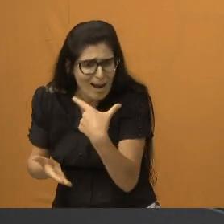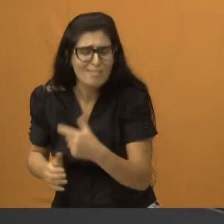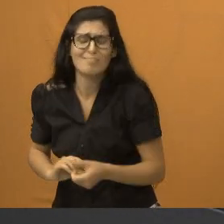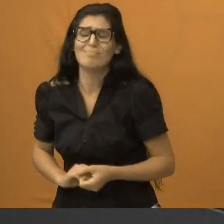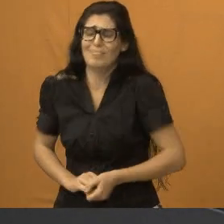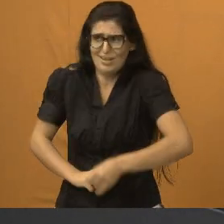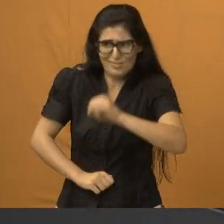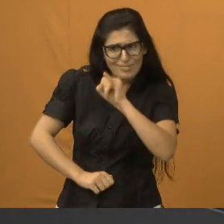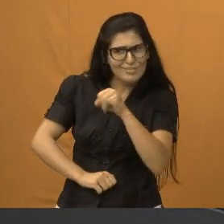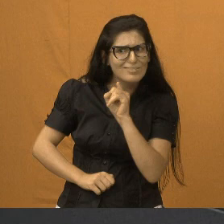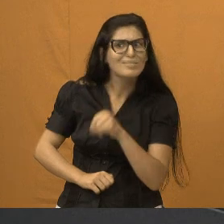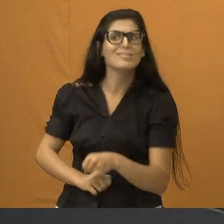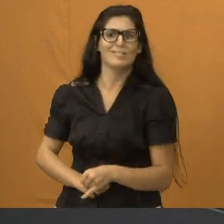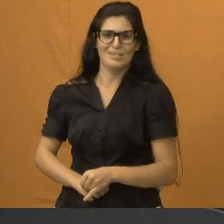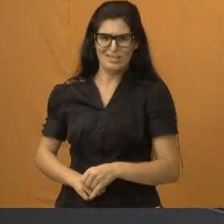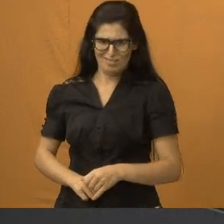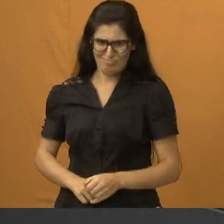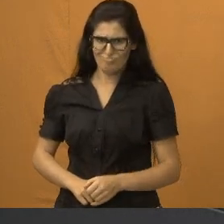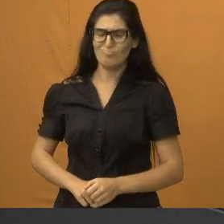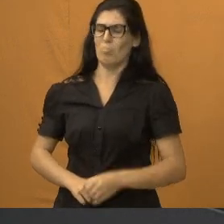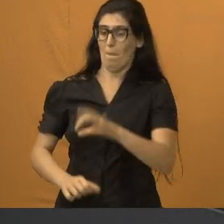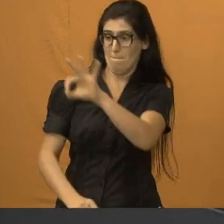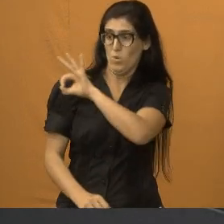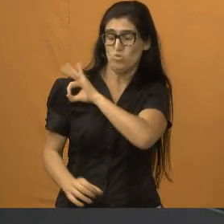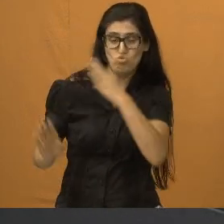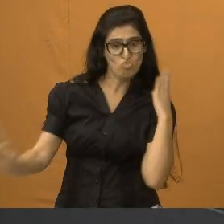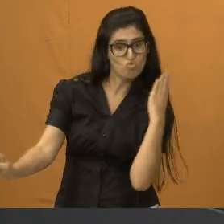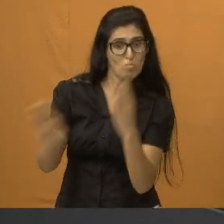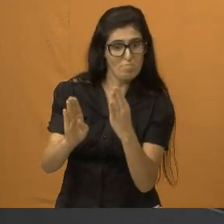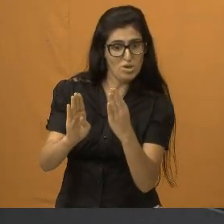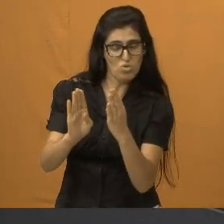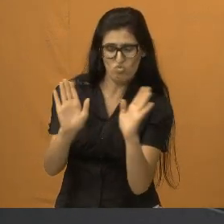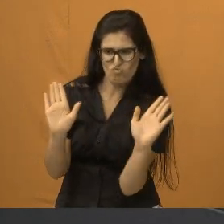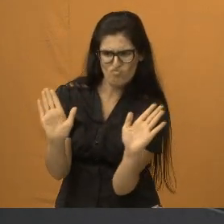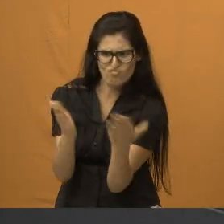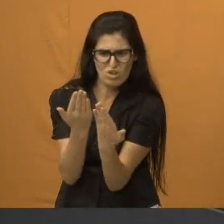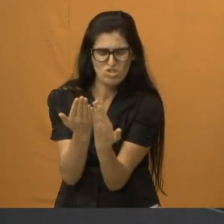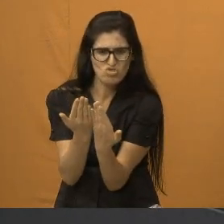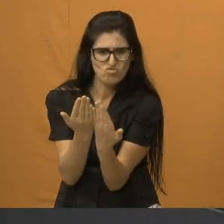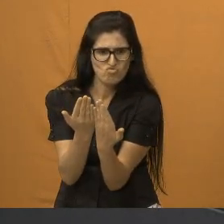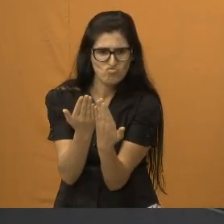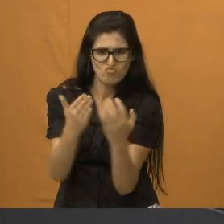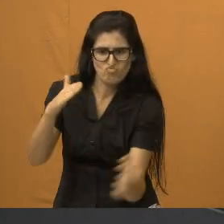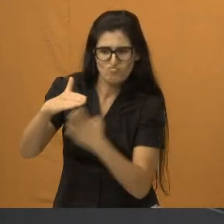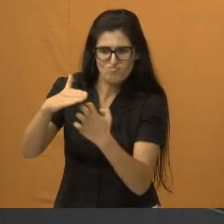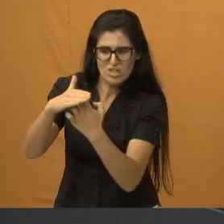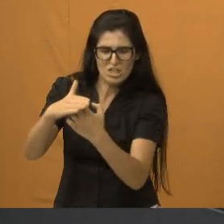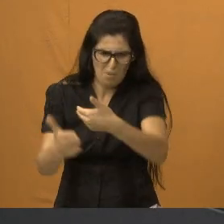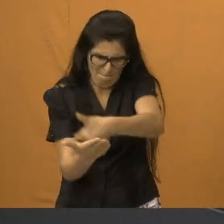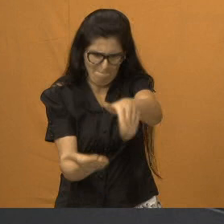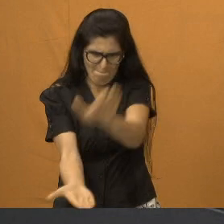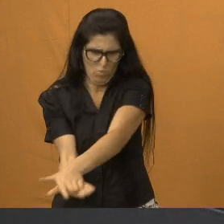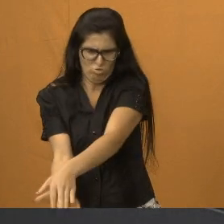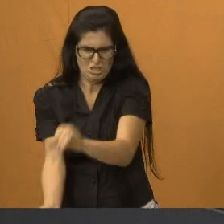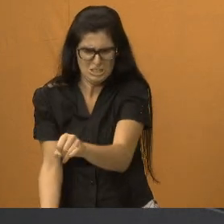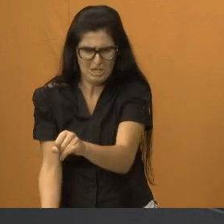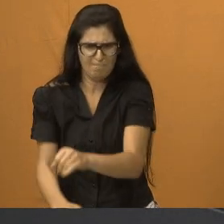e fecharam até, se eu não me engano, até fecharam a empresa, multa pesada. Então,